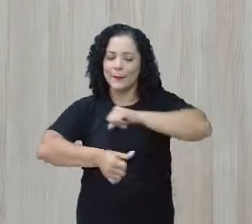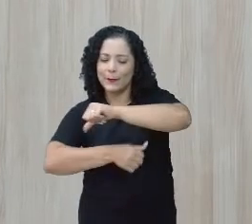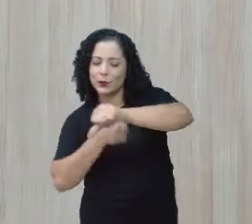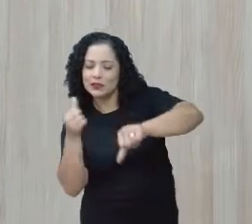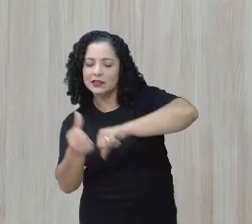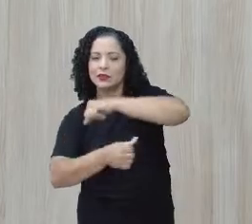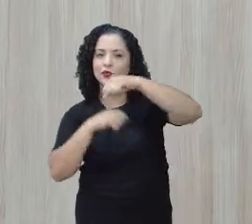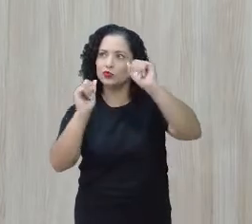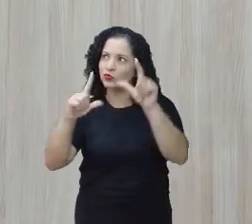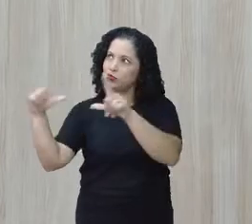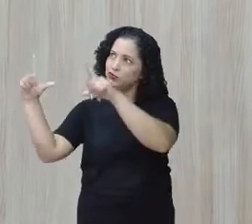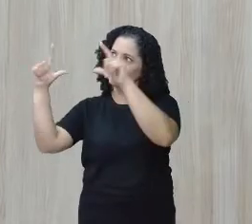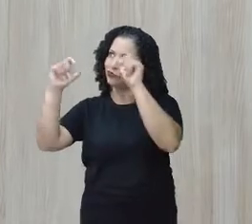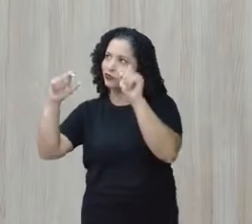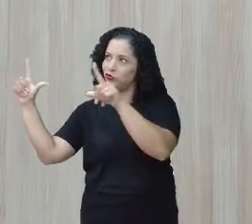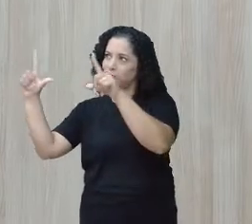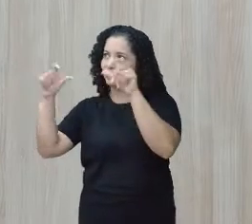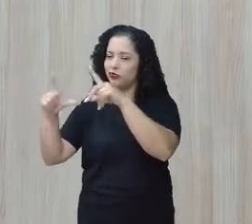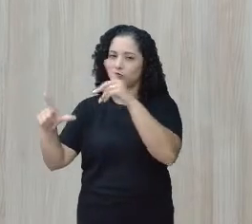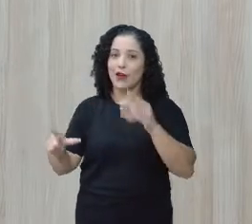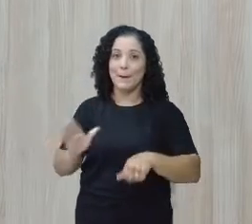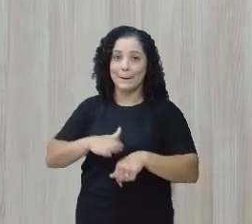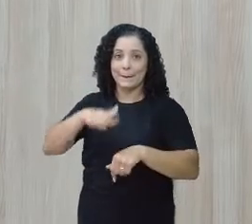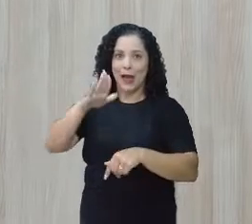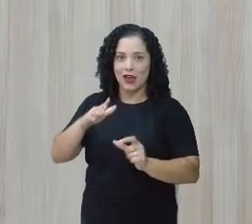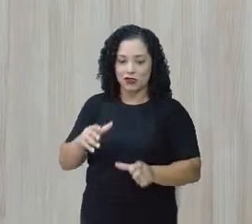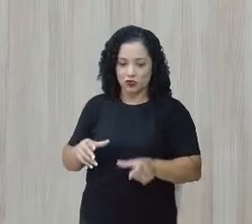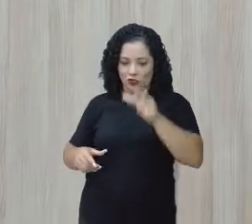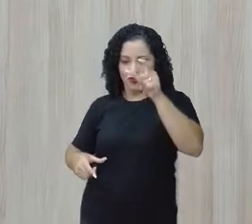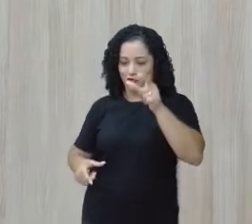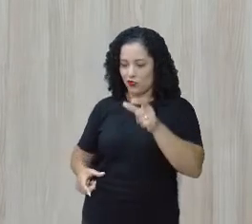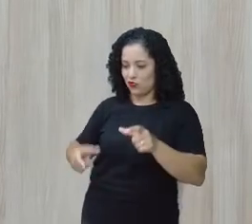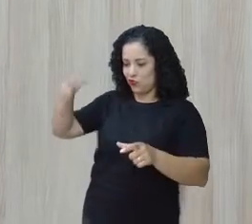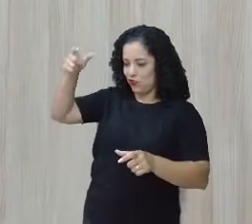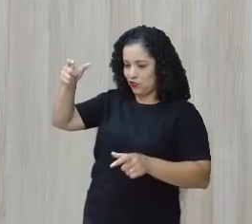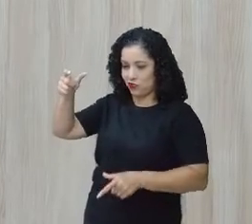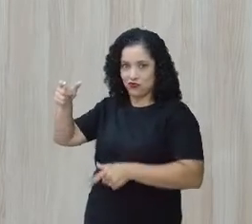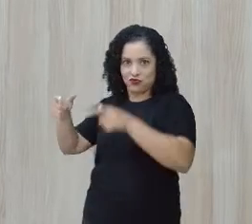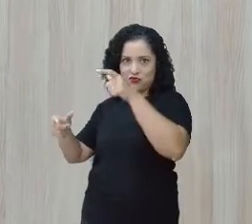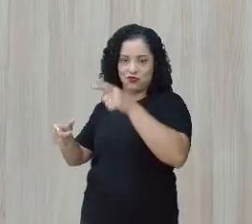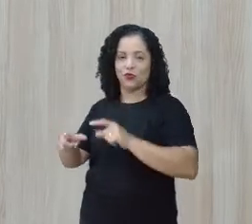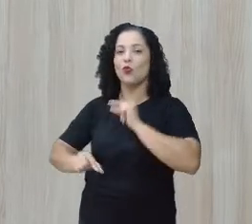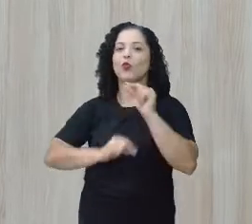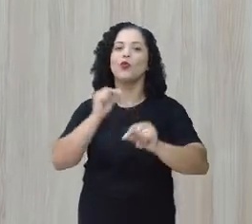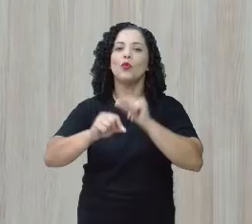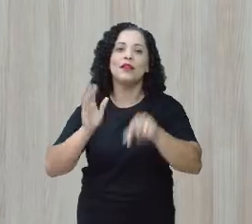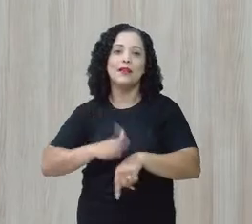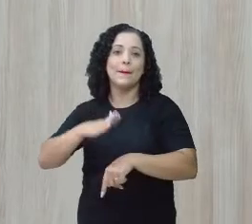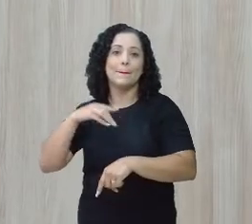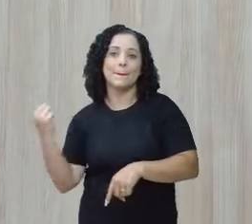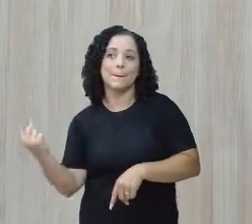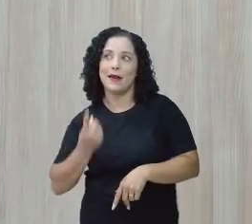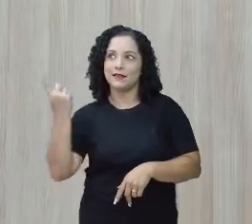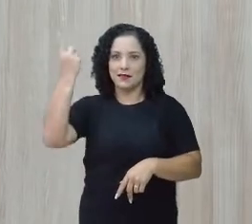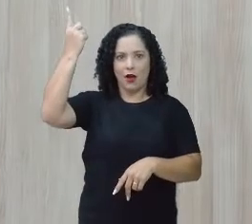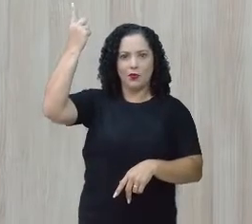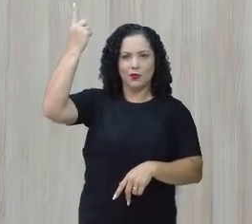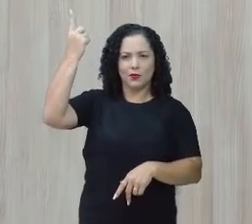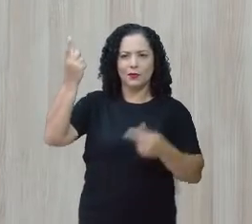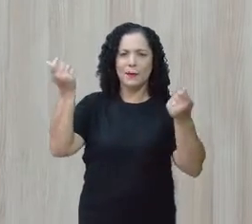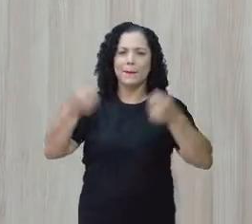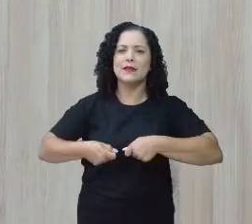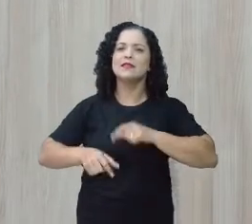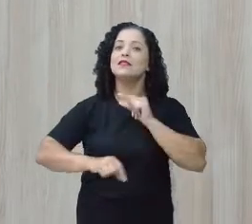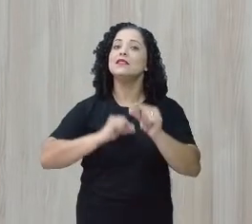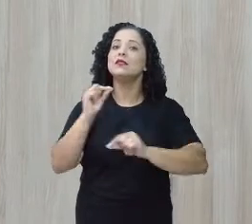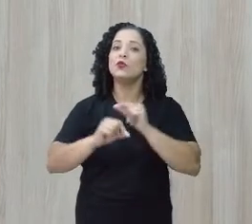os slides, eu vou colocando outros elementos, é que para a gente afirmar se algo é mais alto ou não, é importante que eu